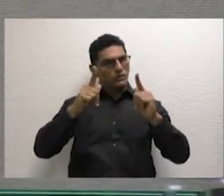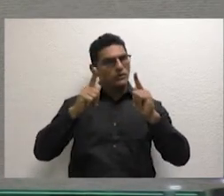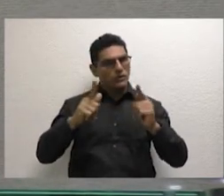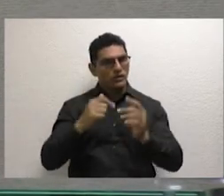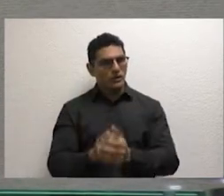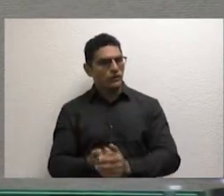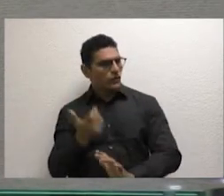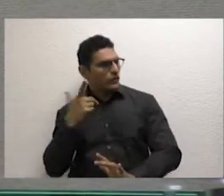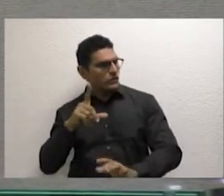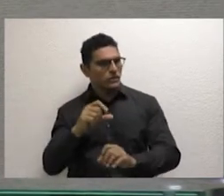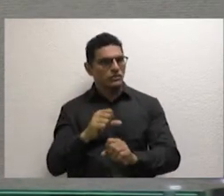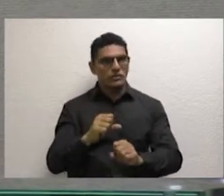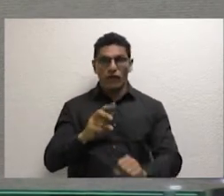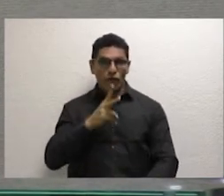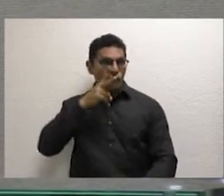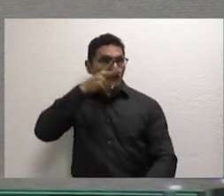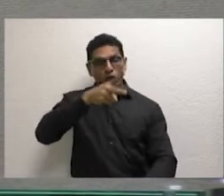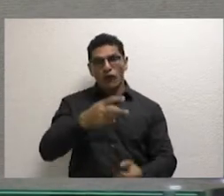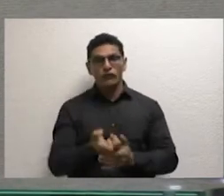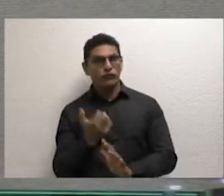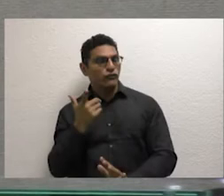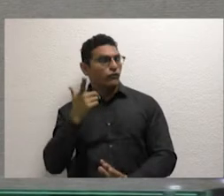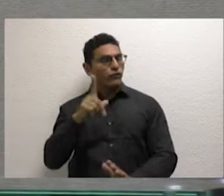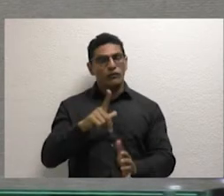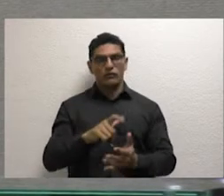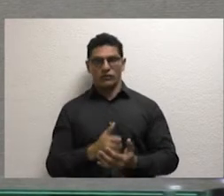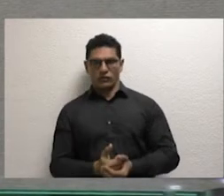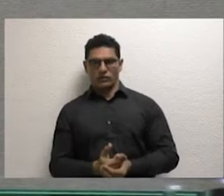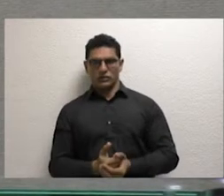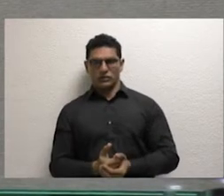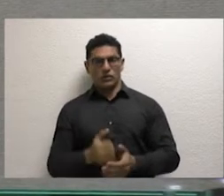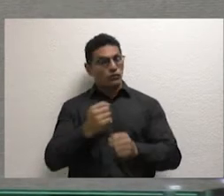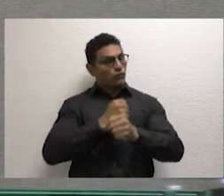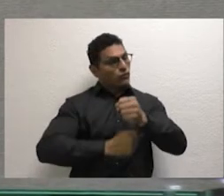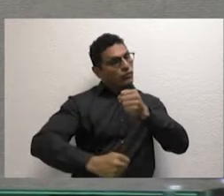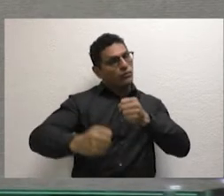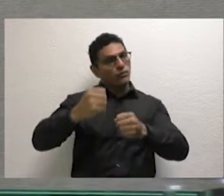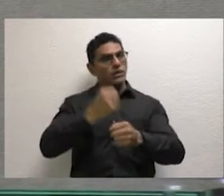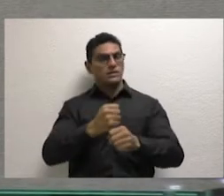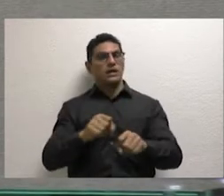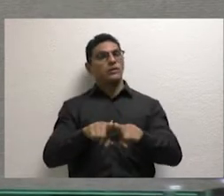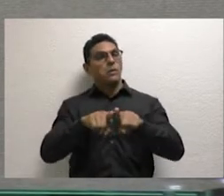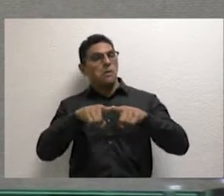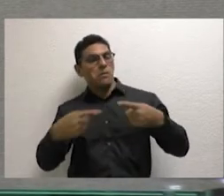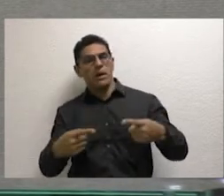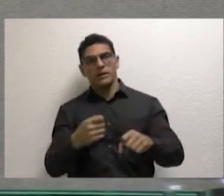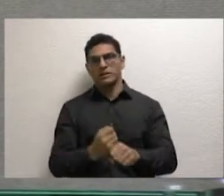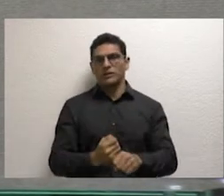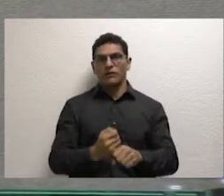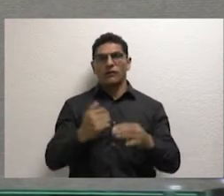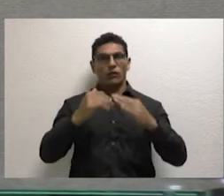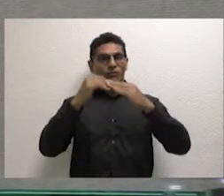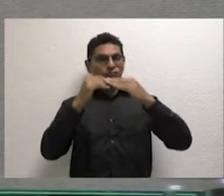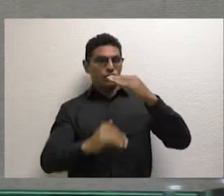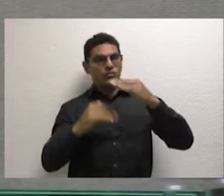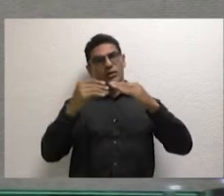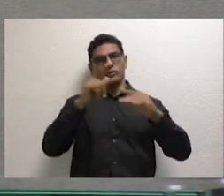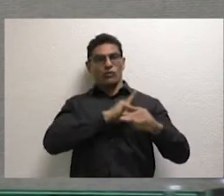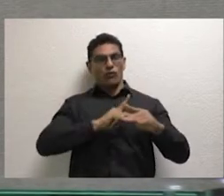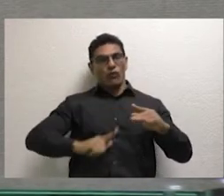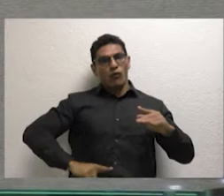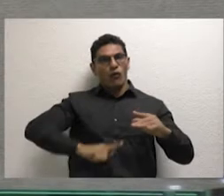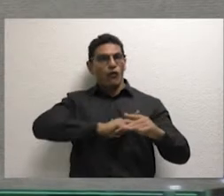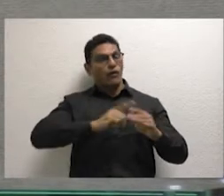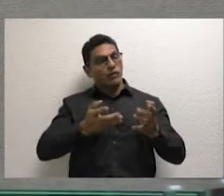sair fortalecido não conseguiu exatamente o que queria ano passado mas também não ficou no percentual que o governo colocou